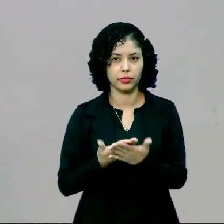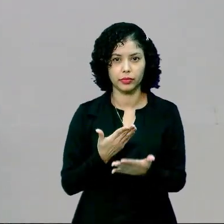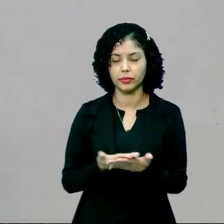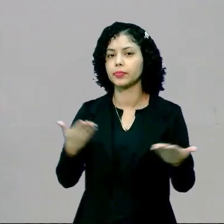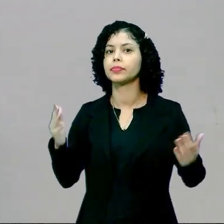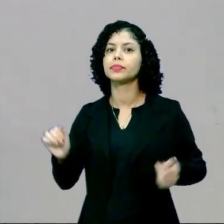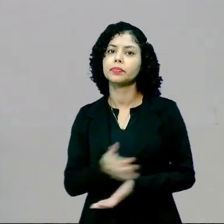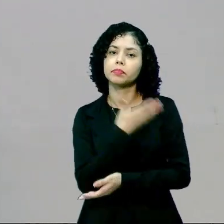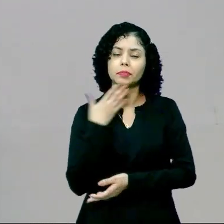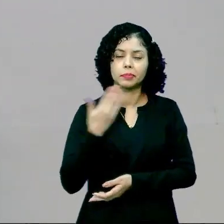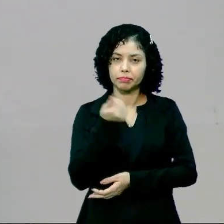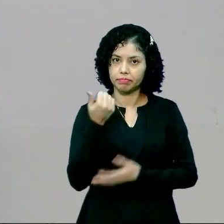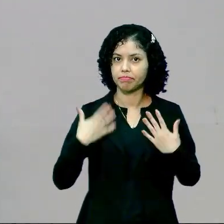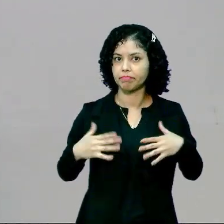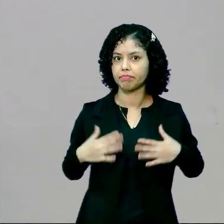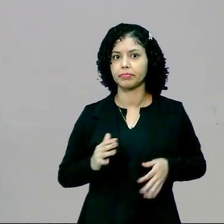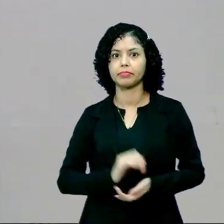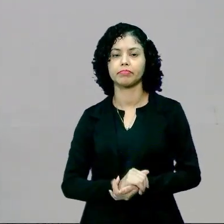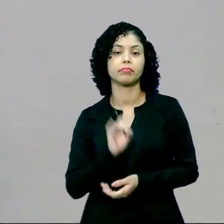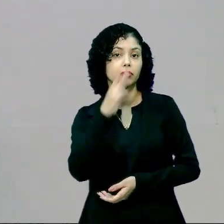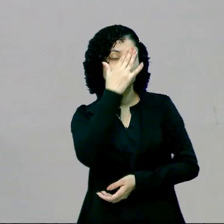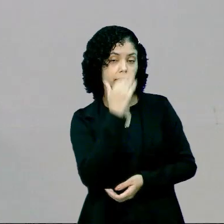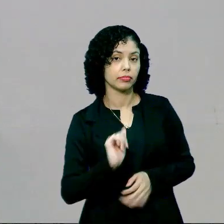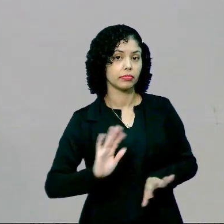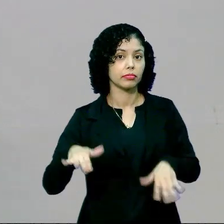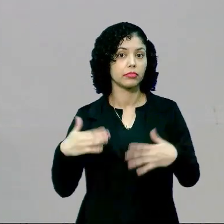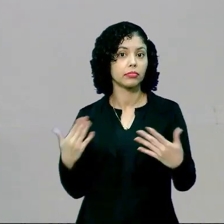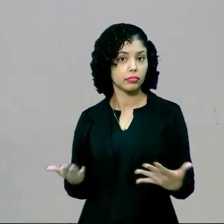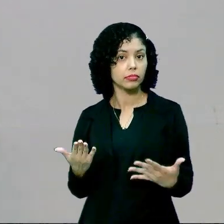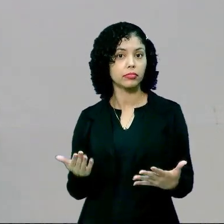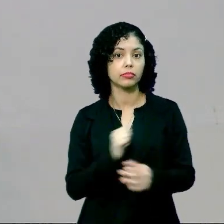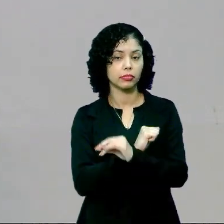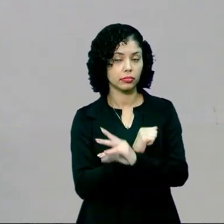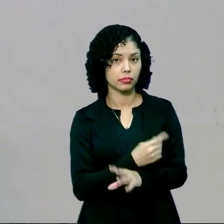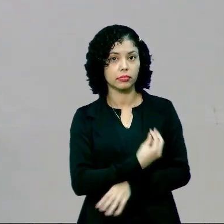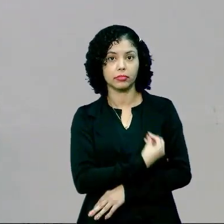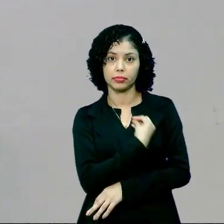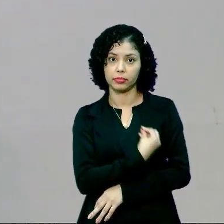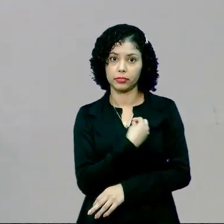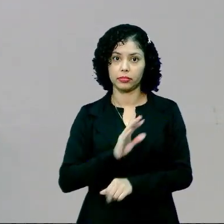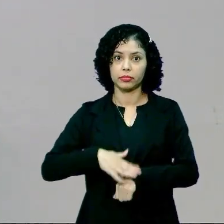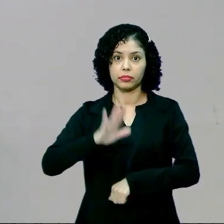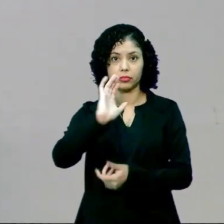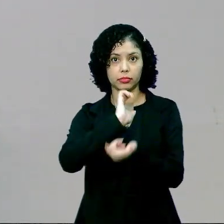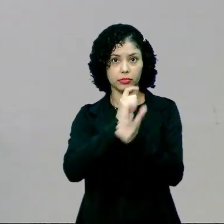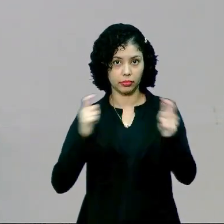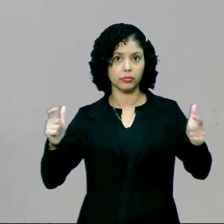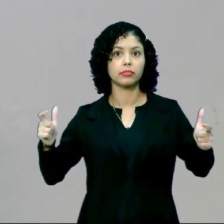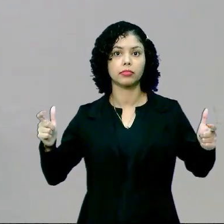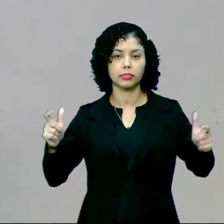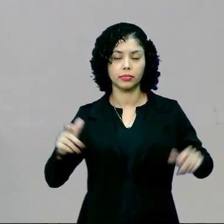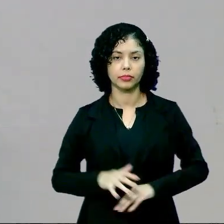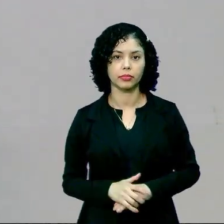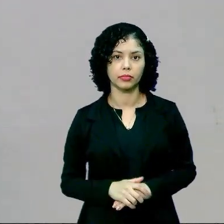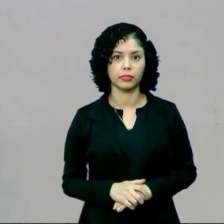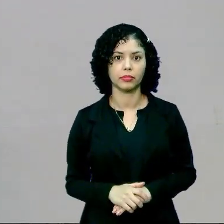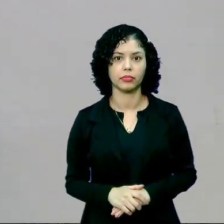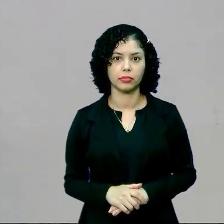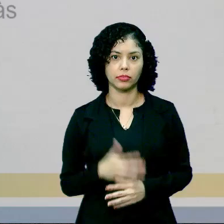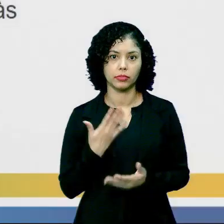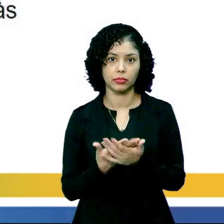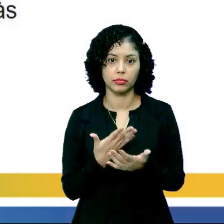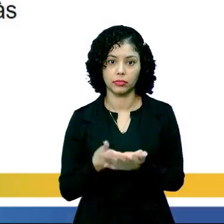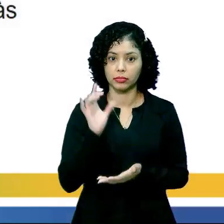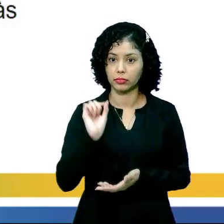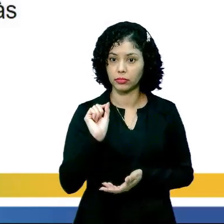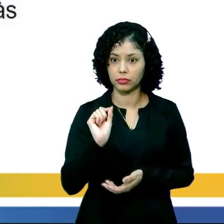vocês vão que ela vai ficar muito tranquila ela só quer saber da gente qual dos ácidos apresentam maior grau de acidez e nós vimos na